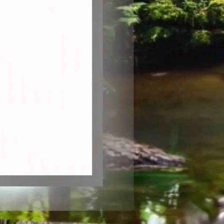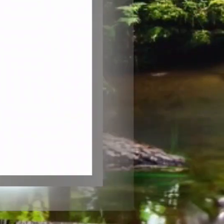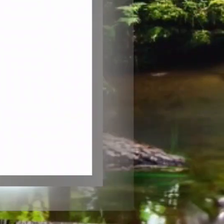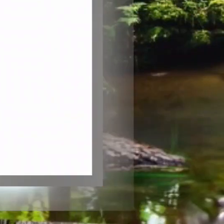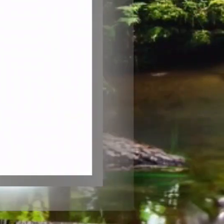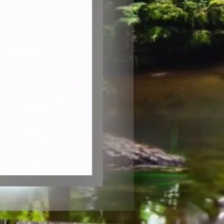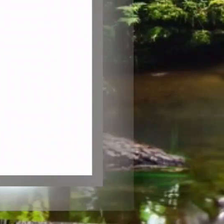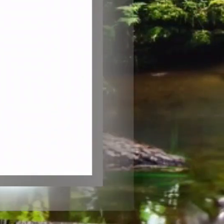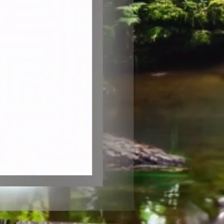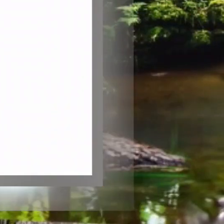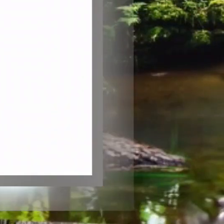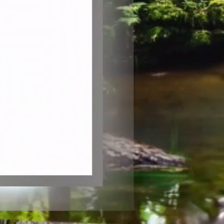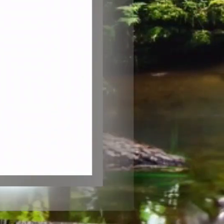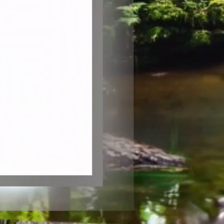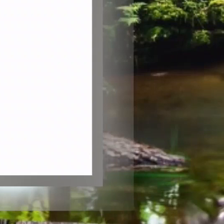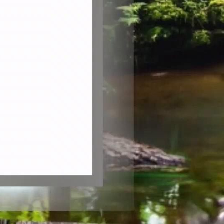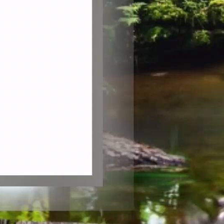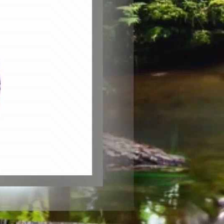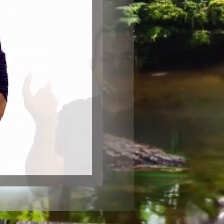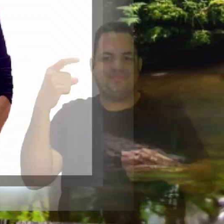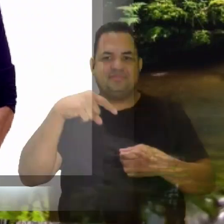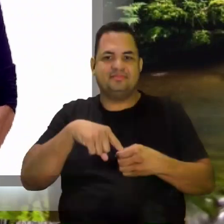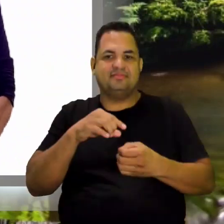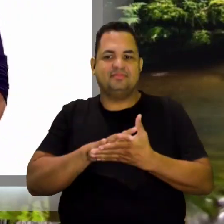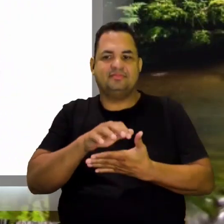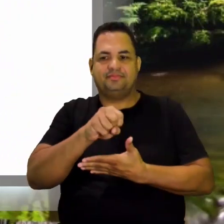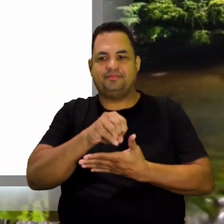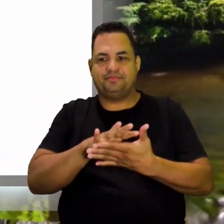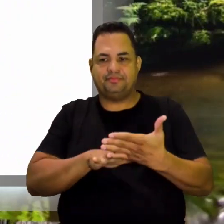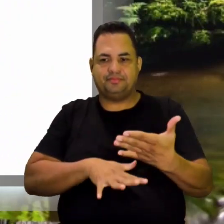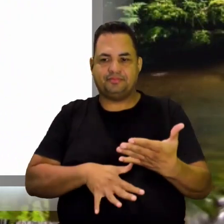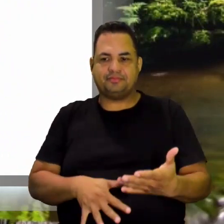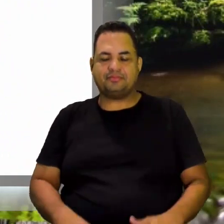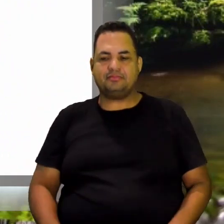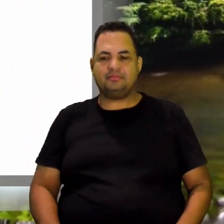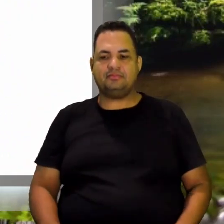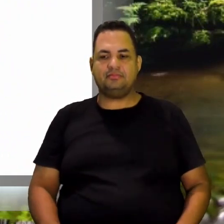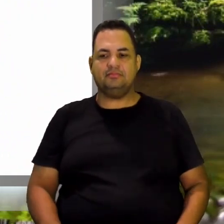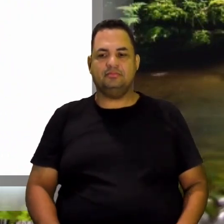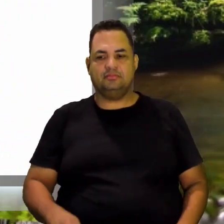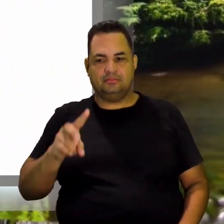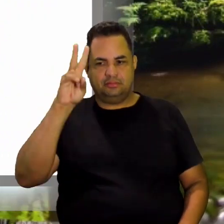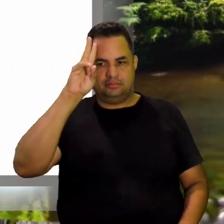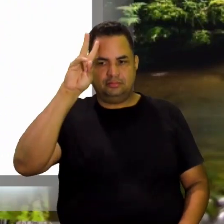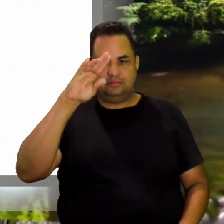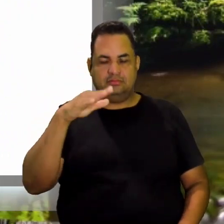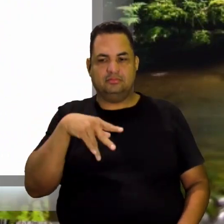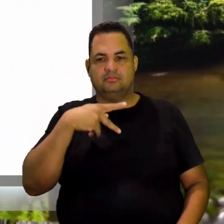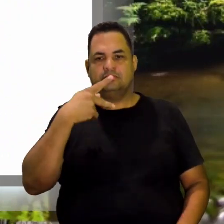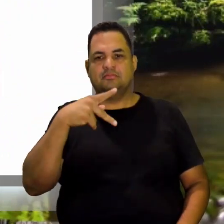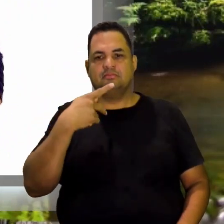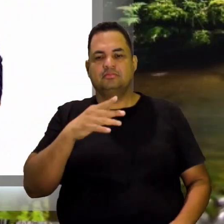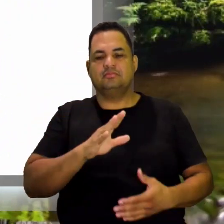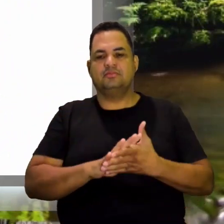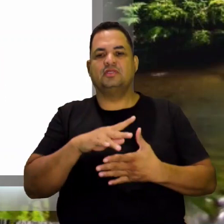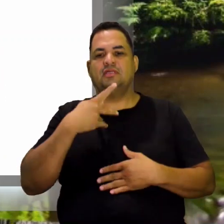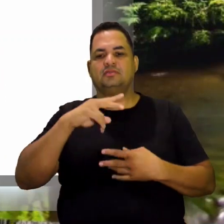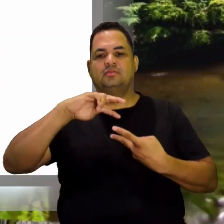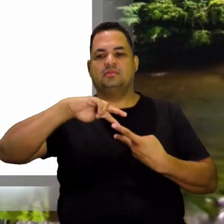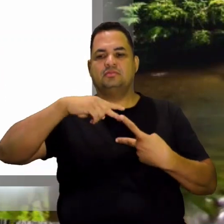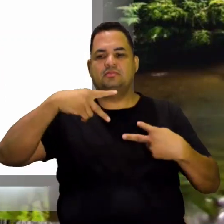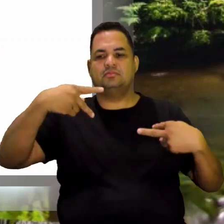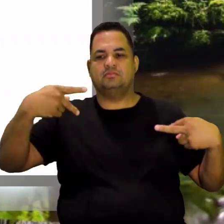É isso aí, meus alunos. De volta agora para a nossa atividade, né? Lembrando aí que nós falamos sobre